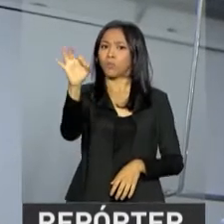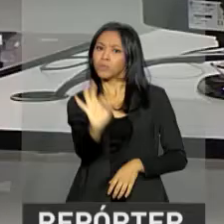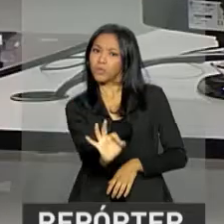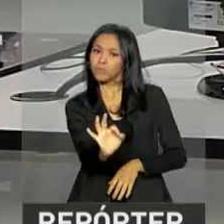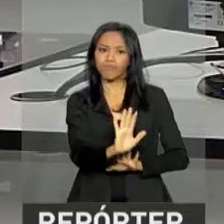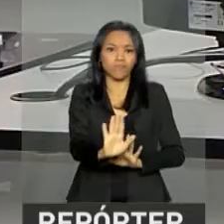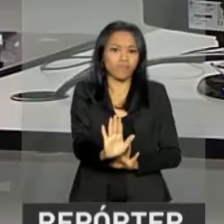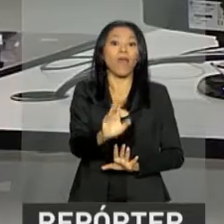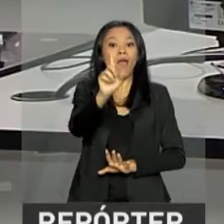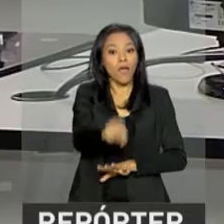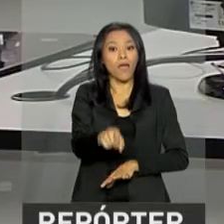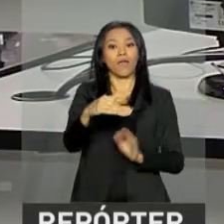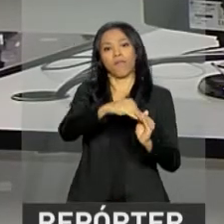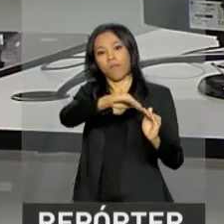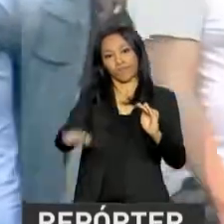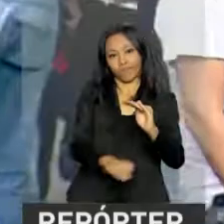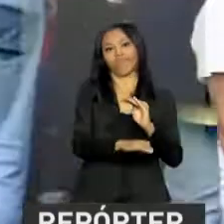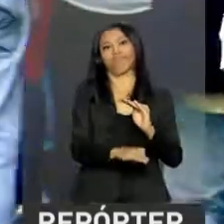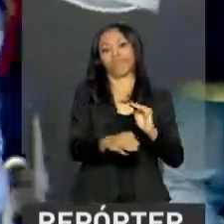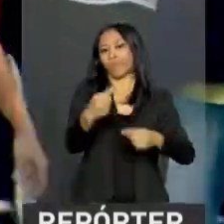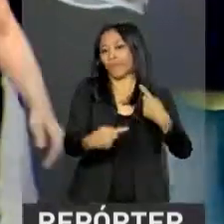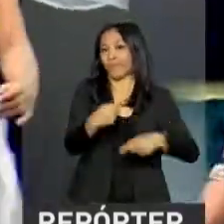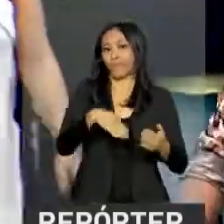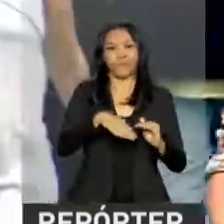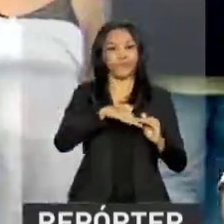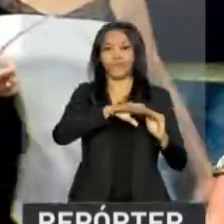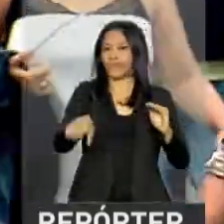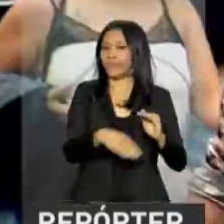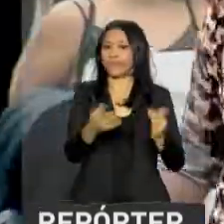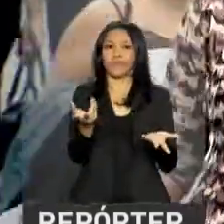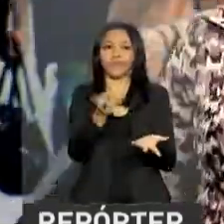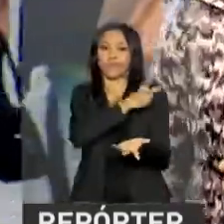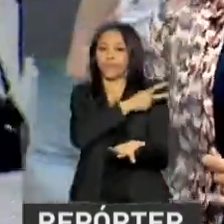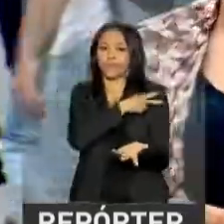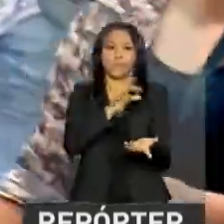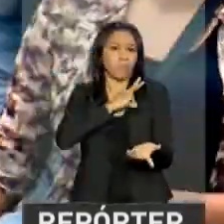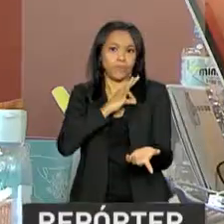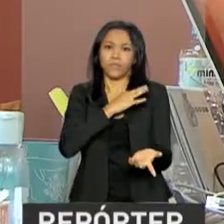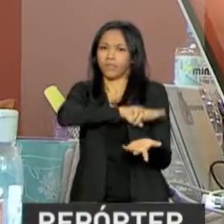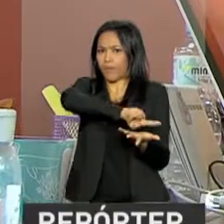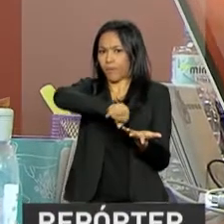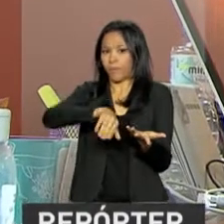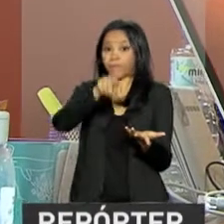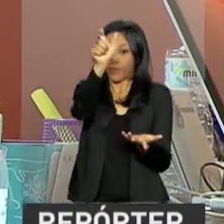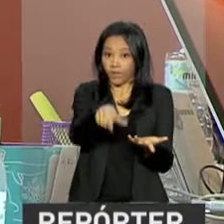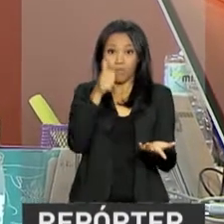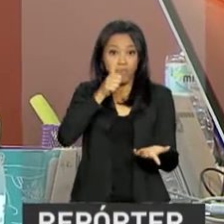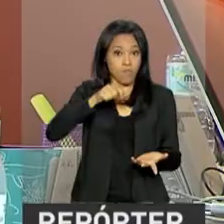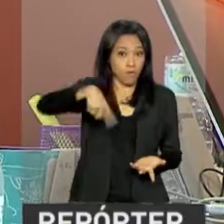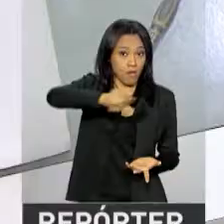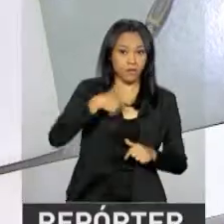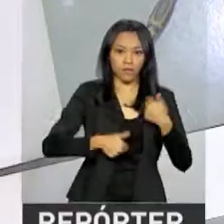e são sub representadas na política em cargos públicos e nas polícias por exemplo brasileiras que também